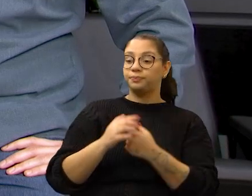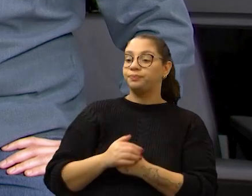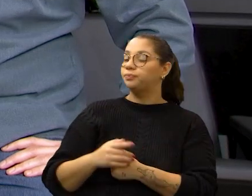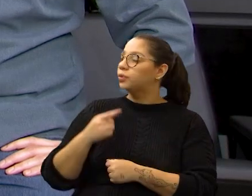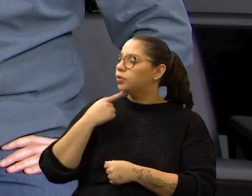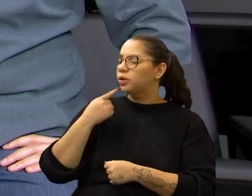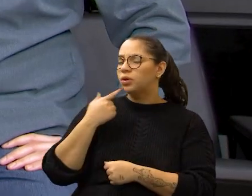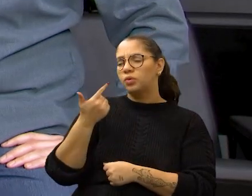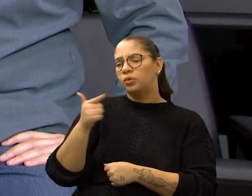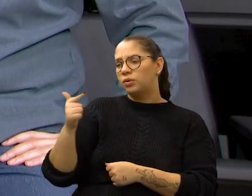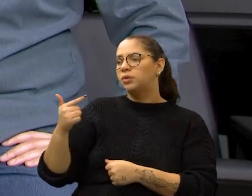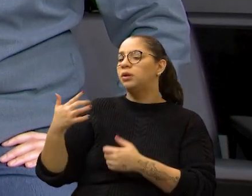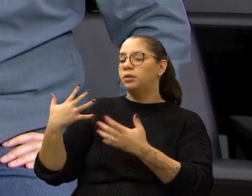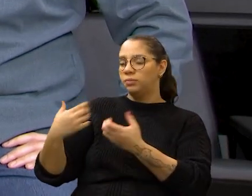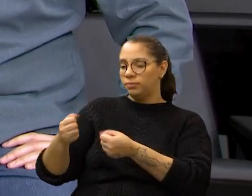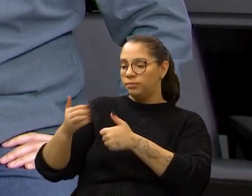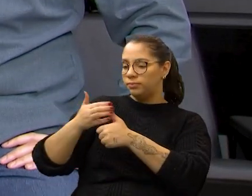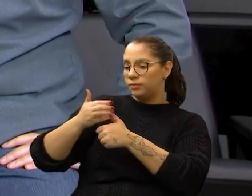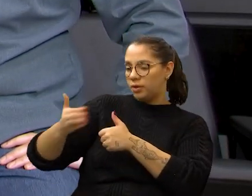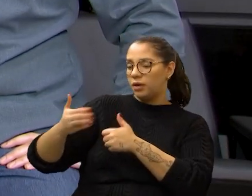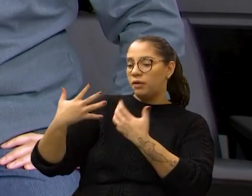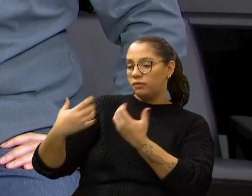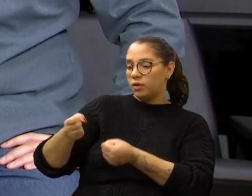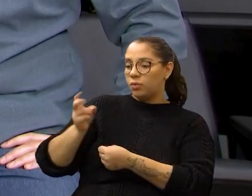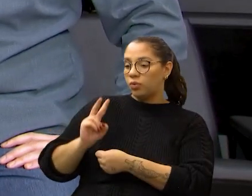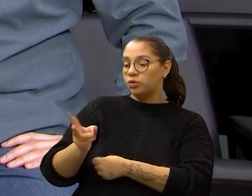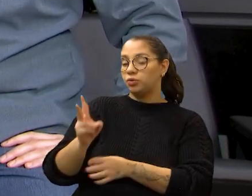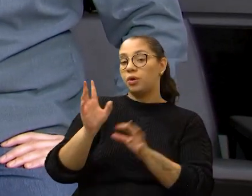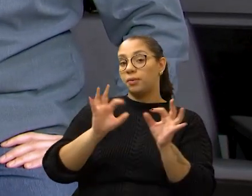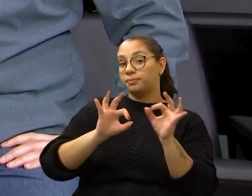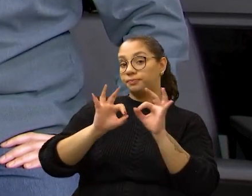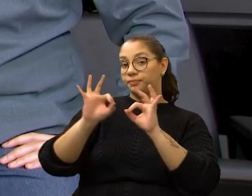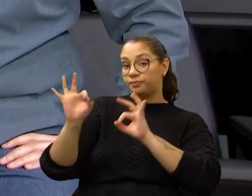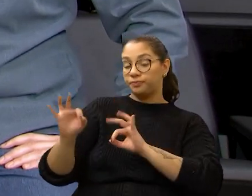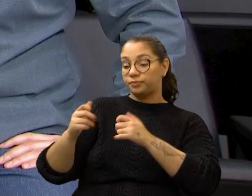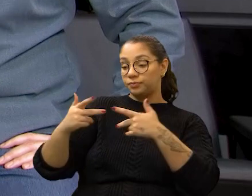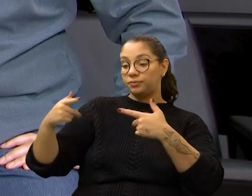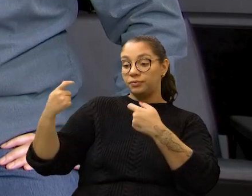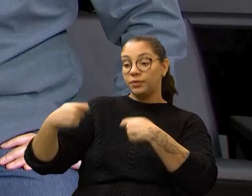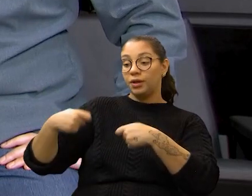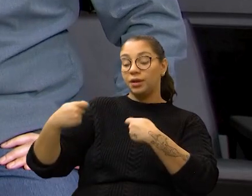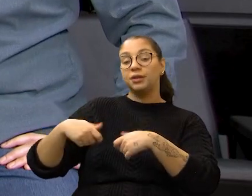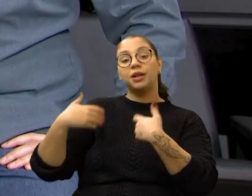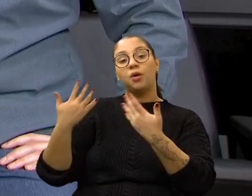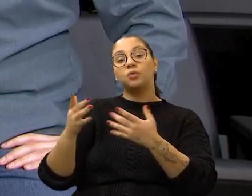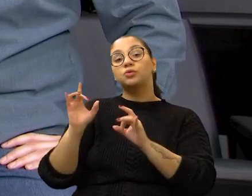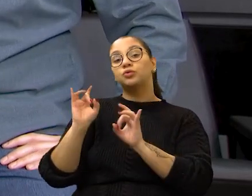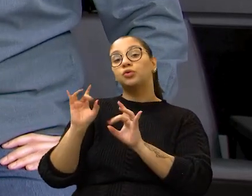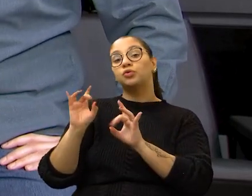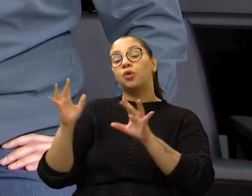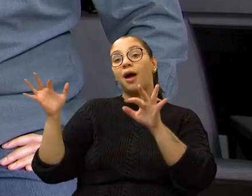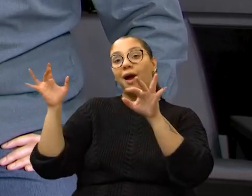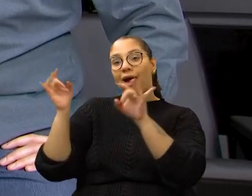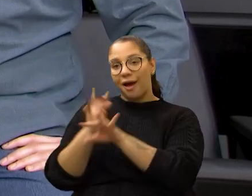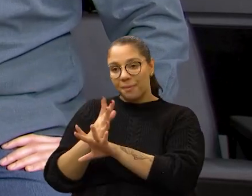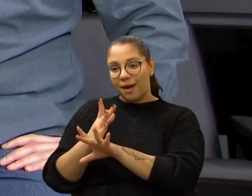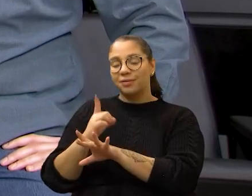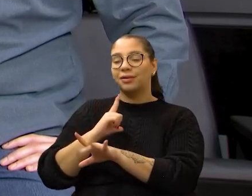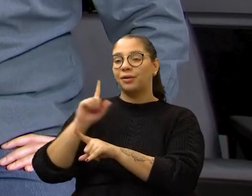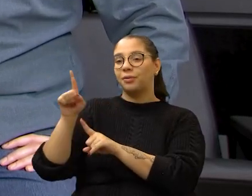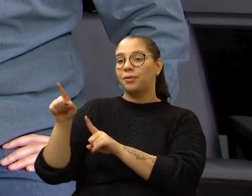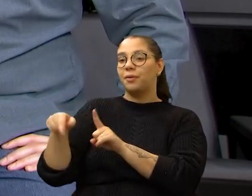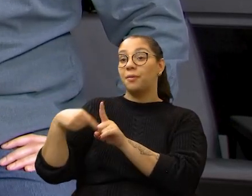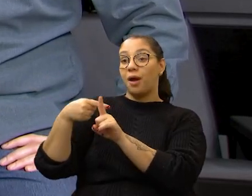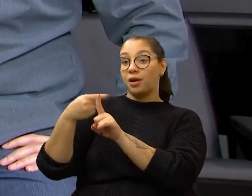município. Sem sombra de dúvidas, e ao longo do seu mandato a gente continua acompanhando, então, sim, essas demandas. Para a gente poder